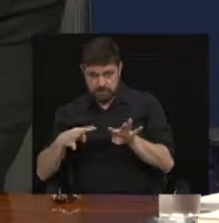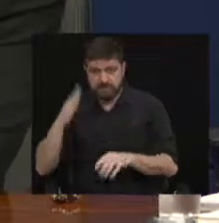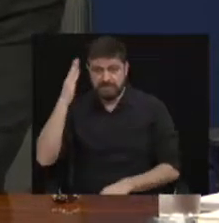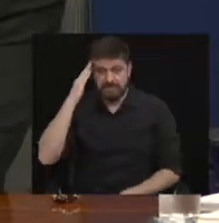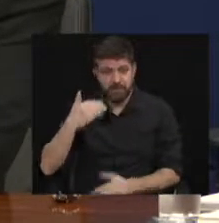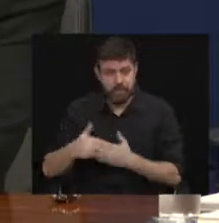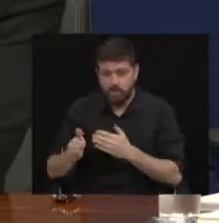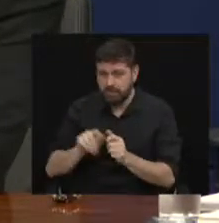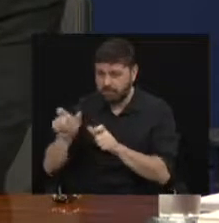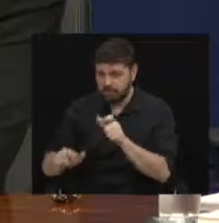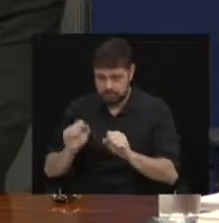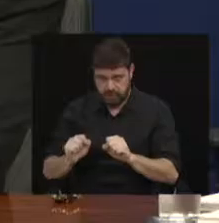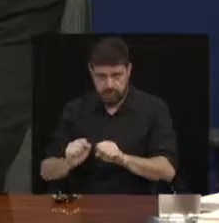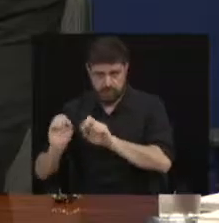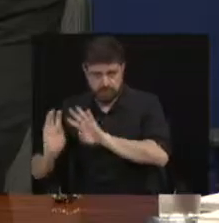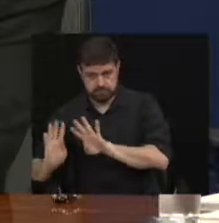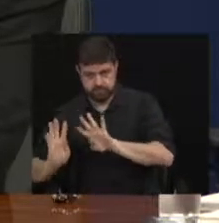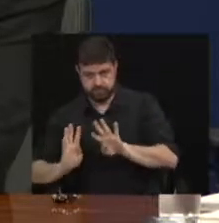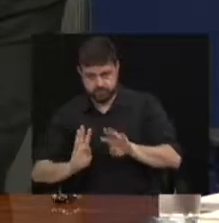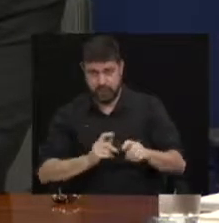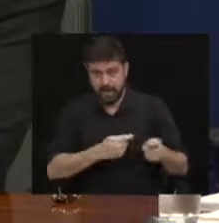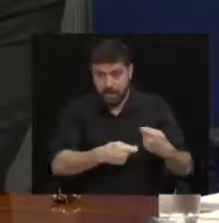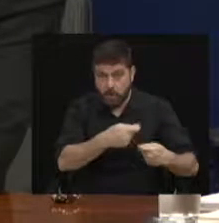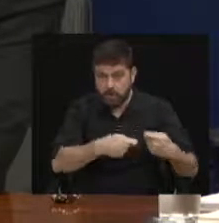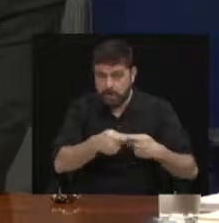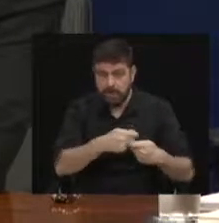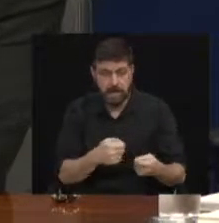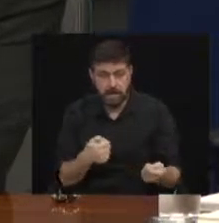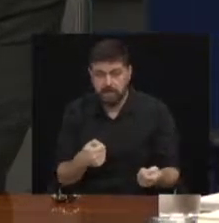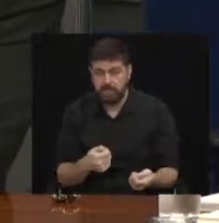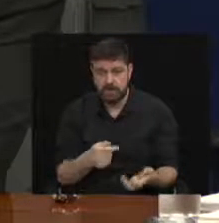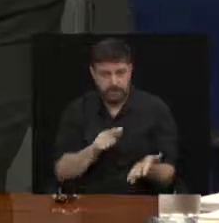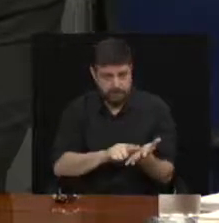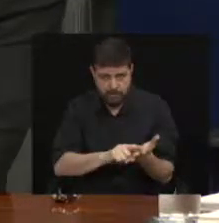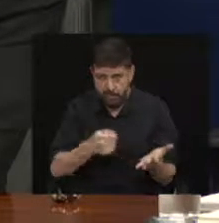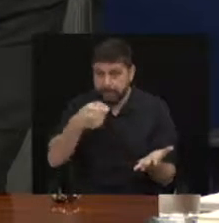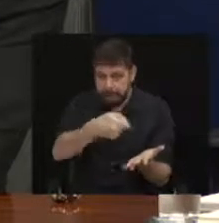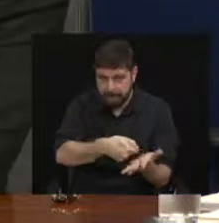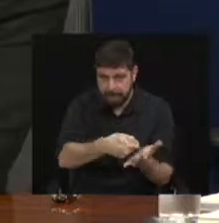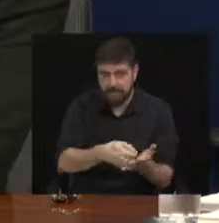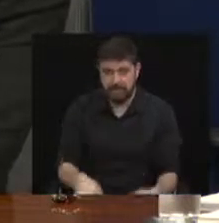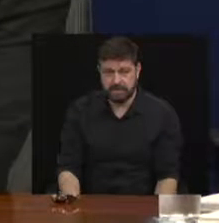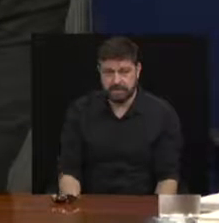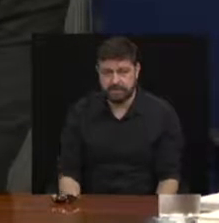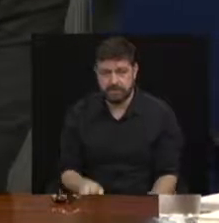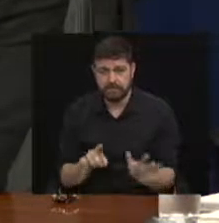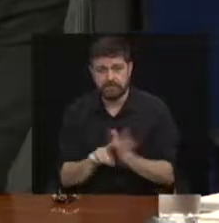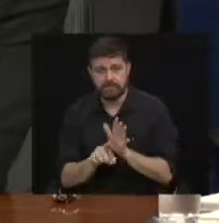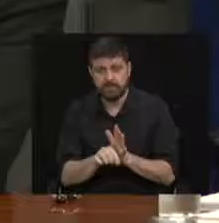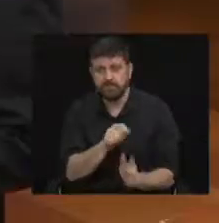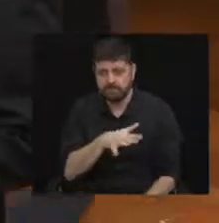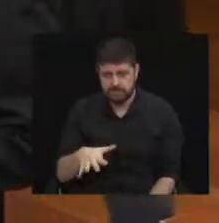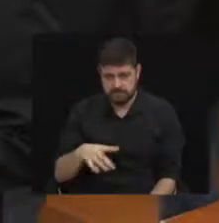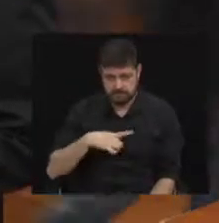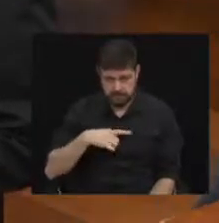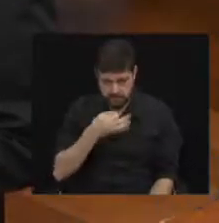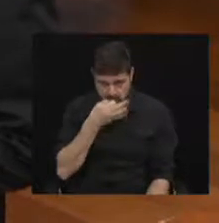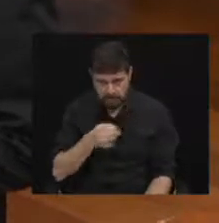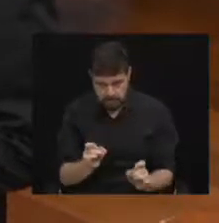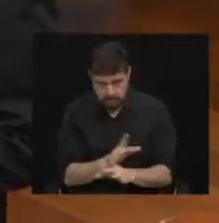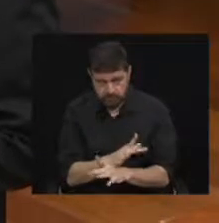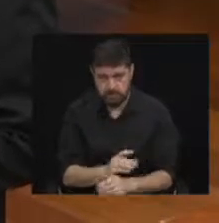228/2016, processo 222552, de autoria do vereador Luiz Iabico, que dispõe sobre a obrigatoriedade de fixação pelos bancos